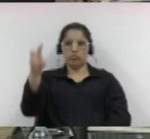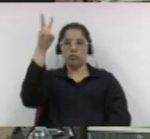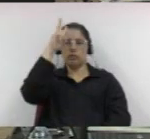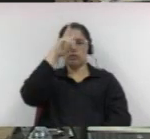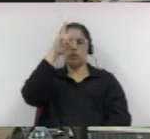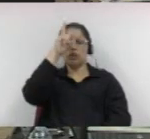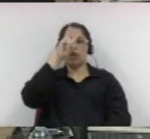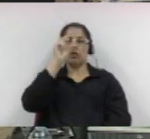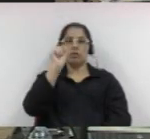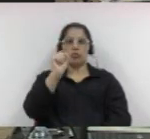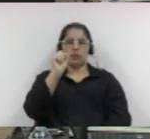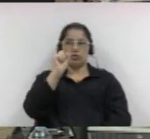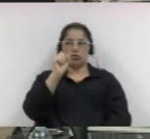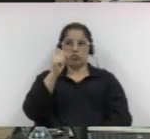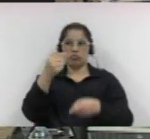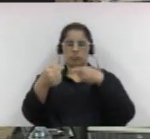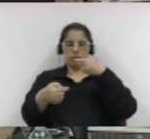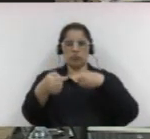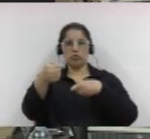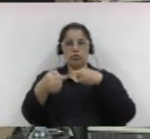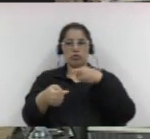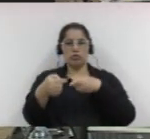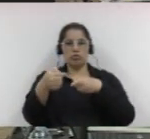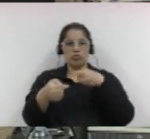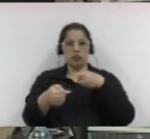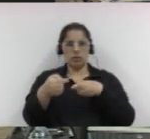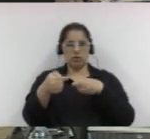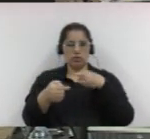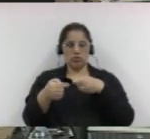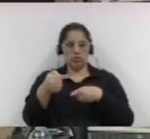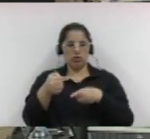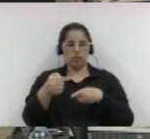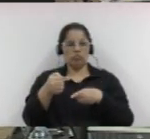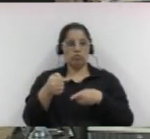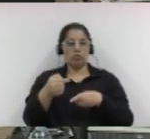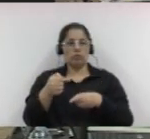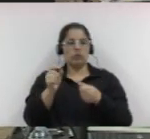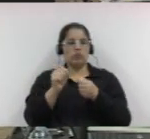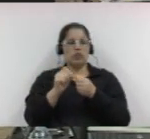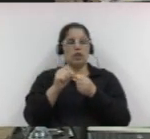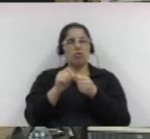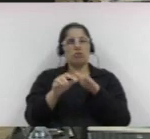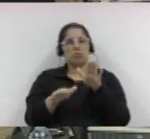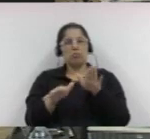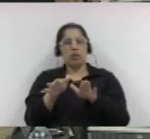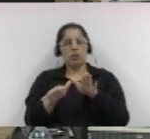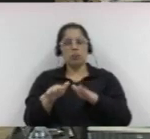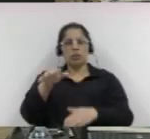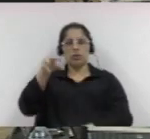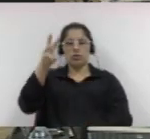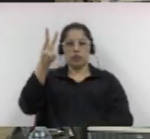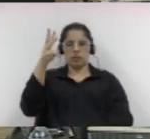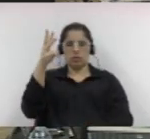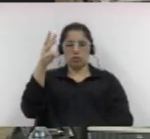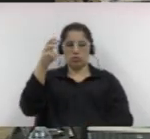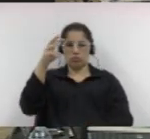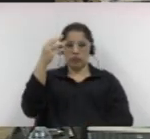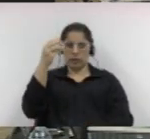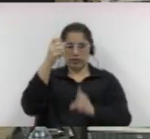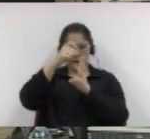que essa discussão, nós fizemos aí por mais de 90 dias.